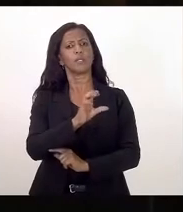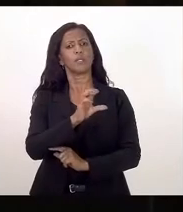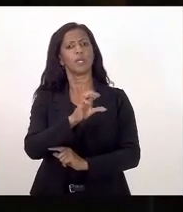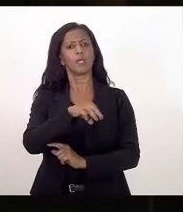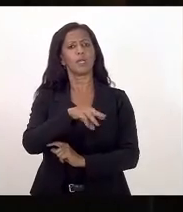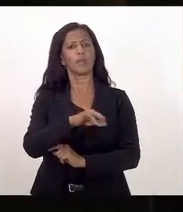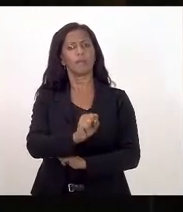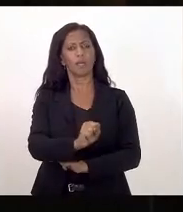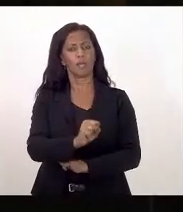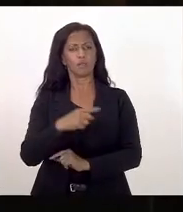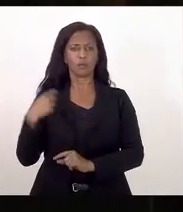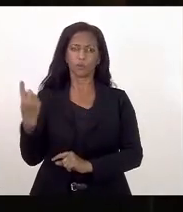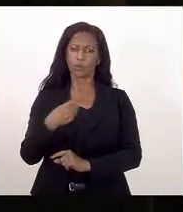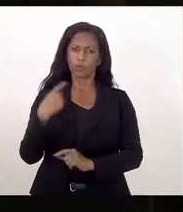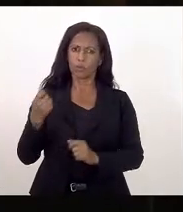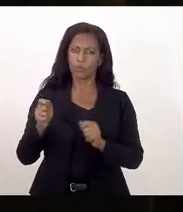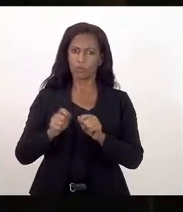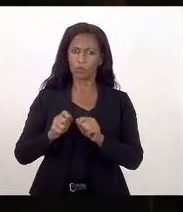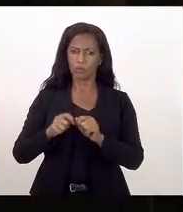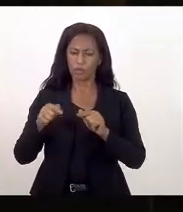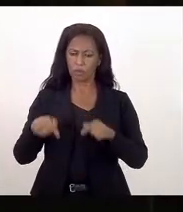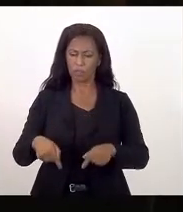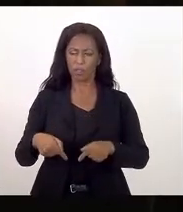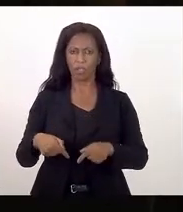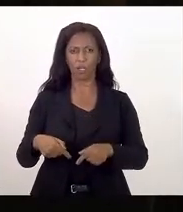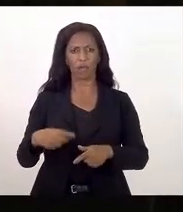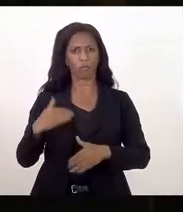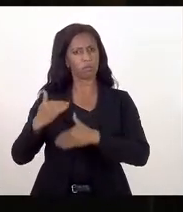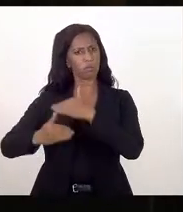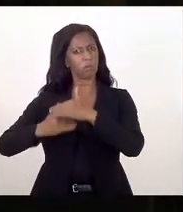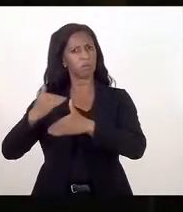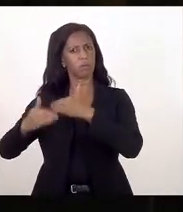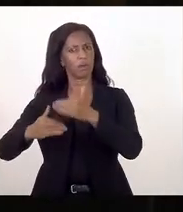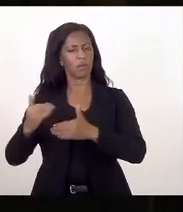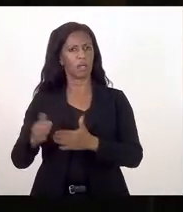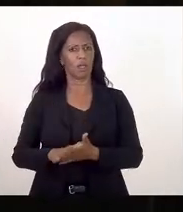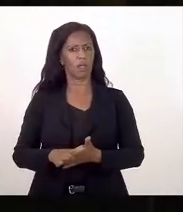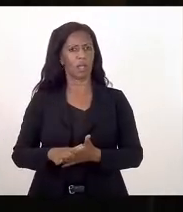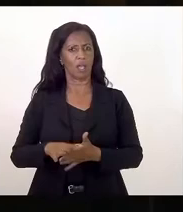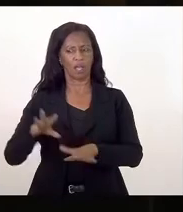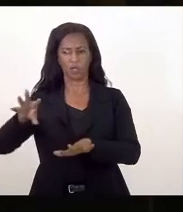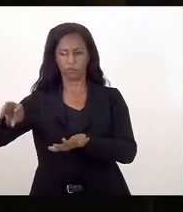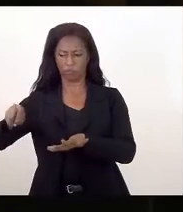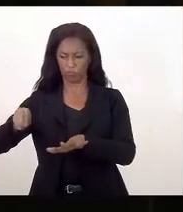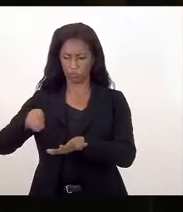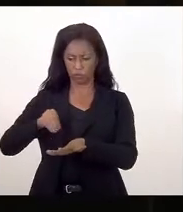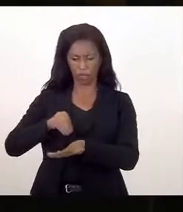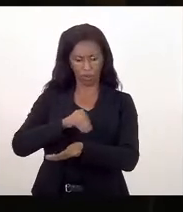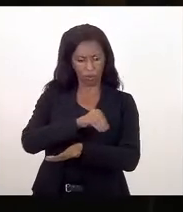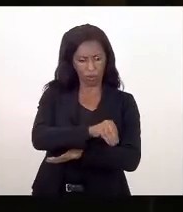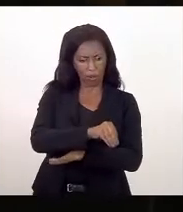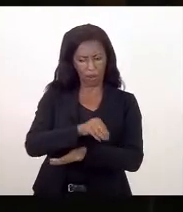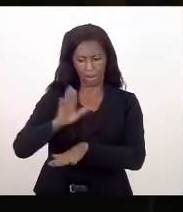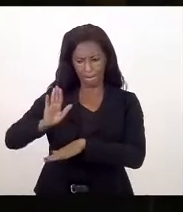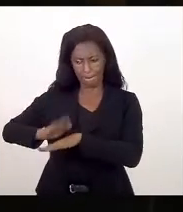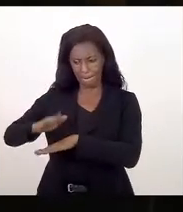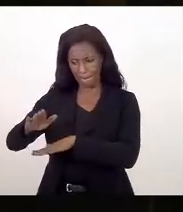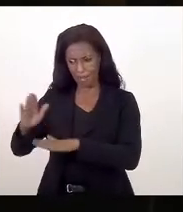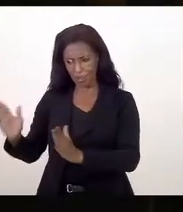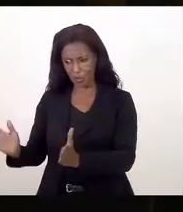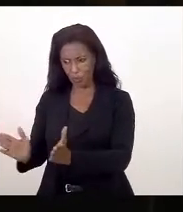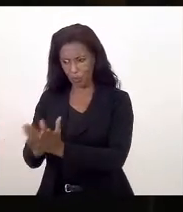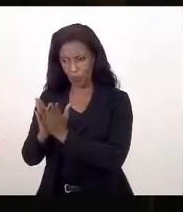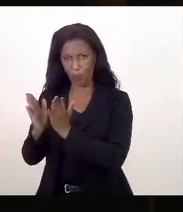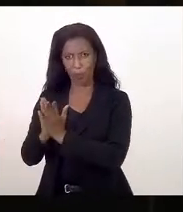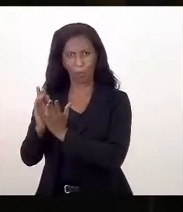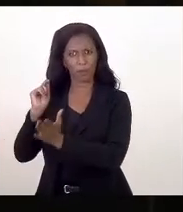O que nós estamos fazendo aqui de forma sucessiva é realocar o dinheiro do mais pobre, do contribuinte